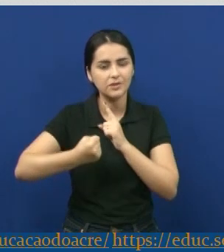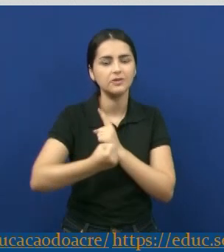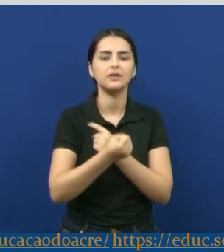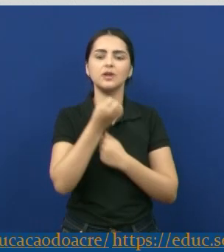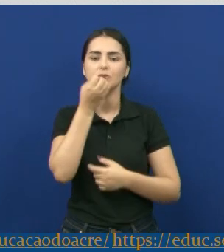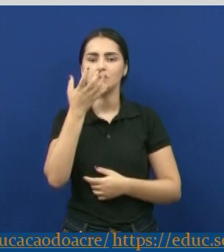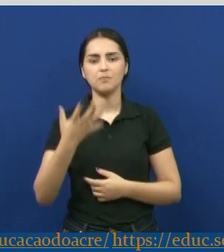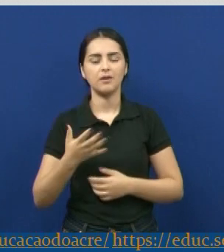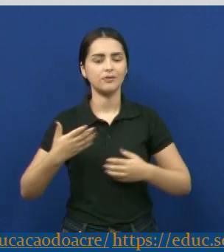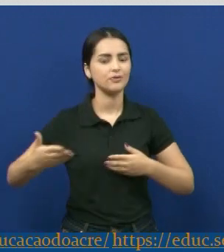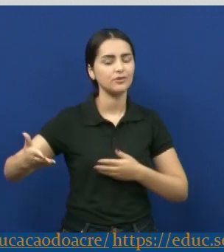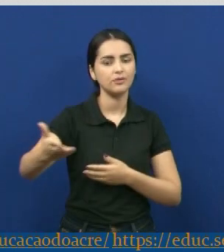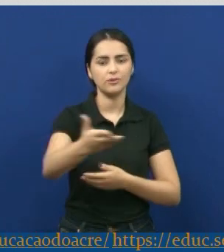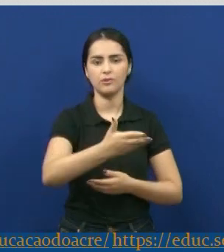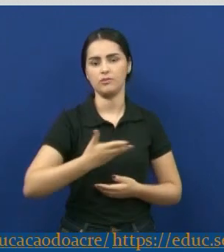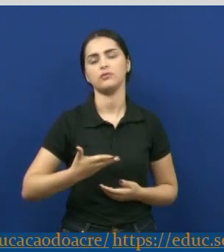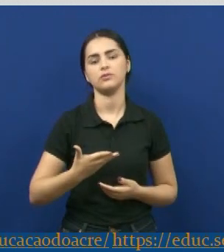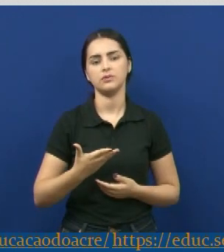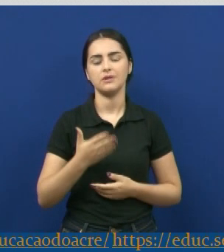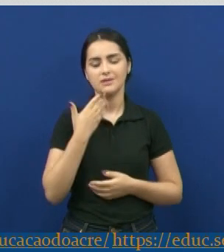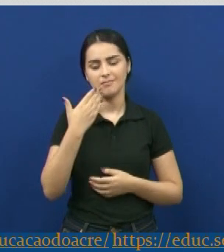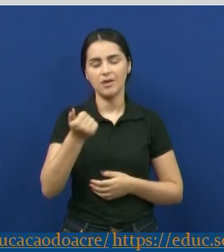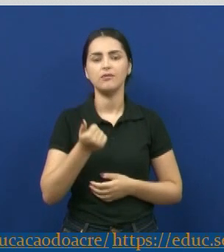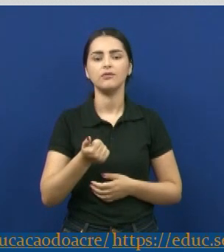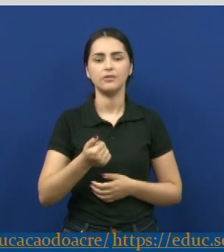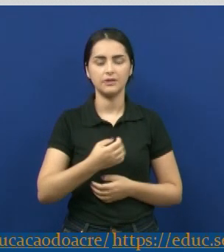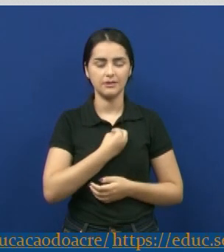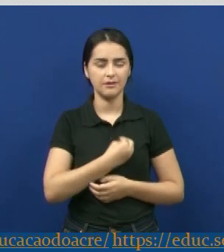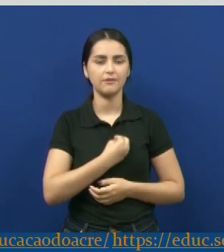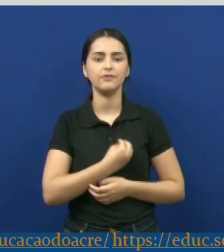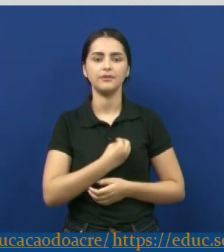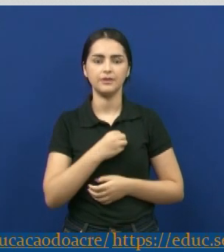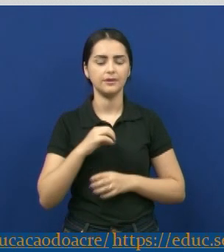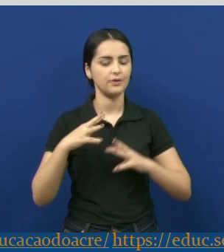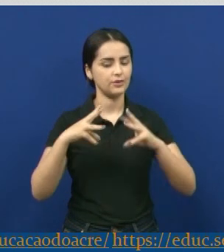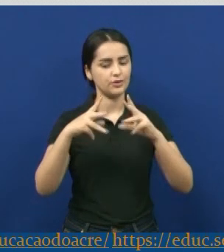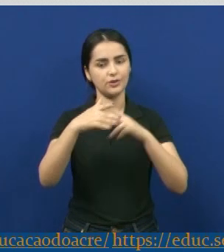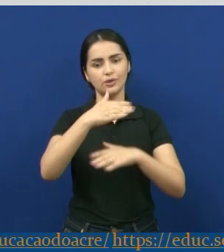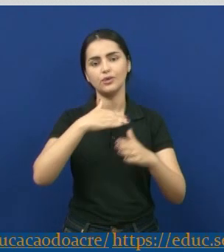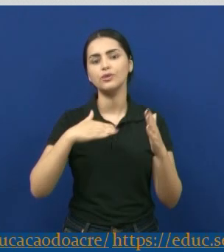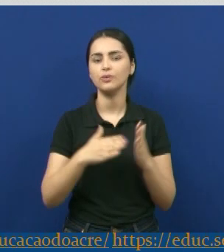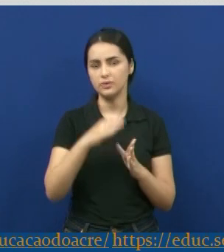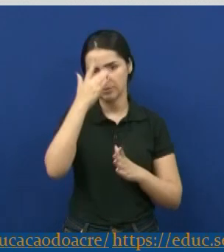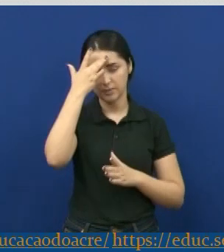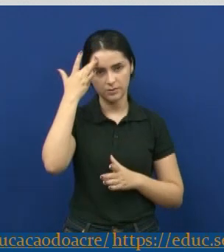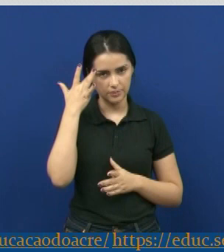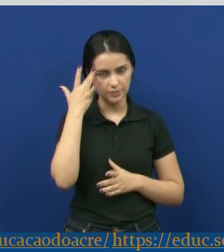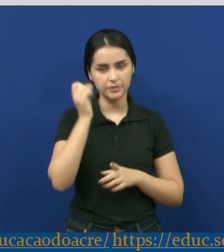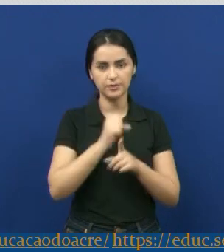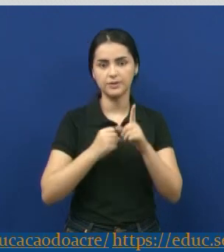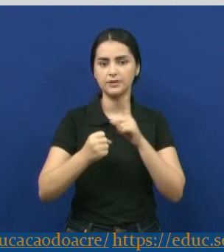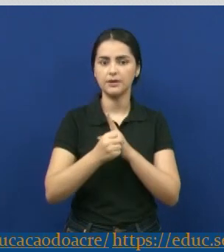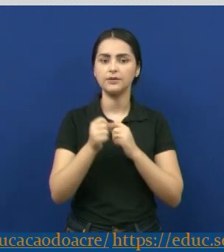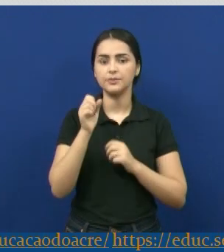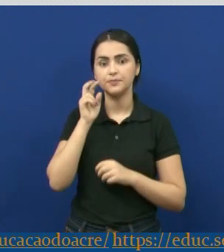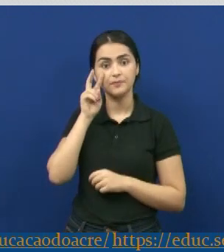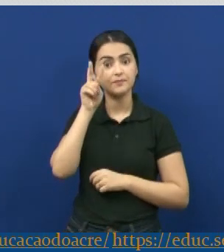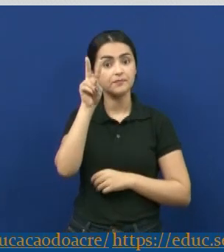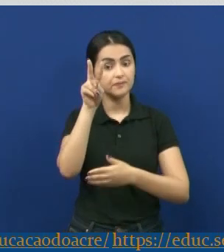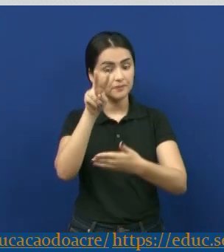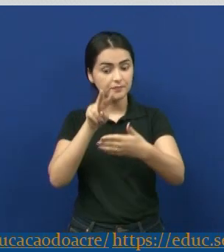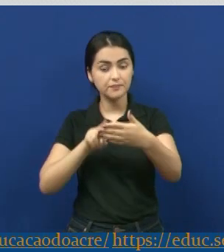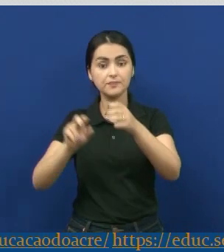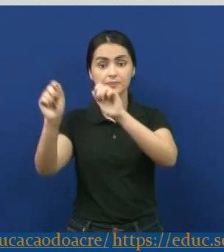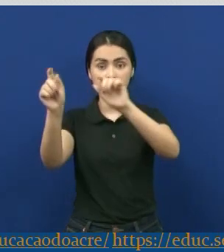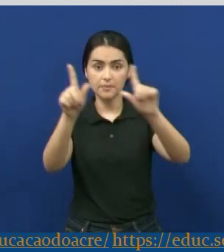o bem-estar, para as melhorias, o melhoramento de toda uma sociedade. Olhem o slide, observem. O